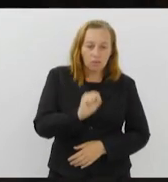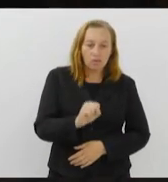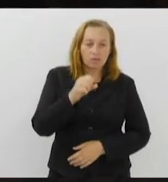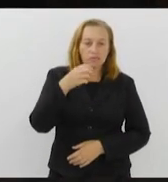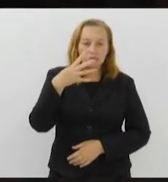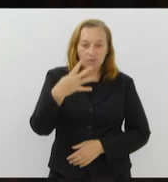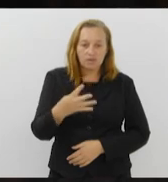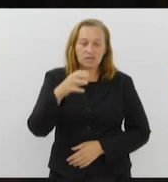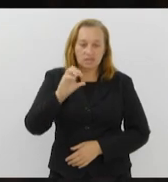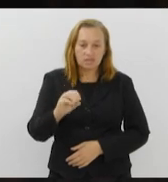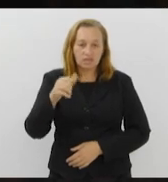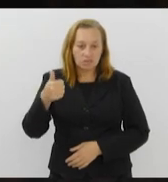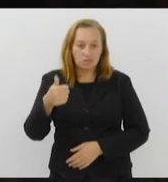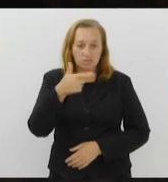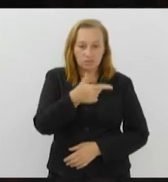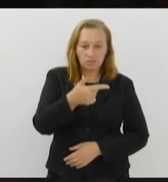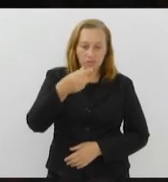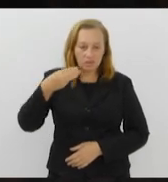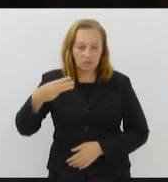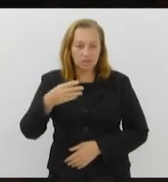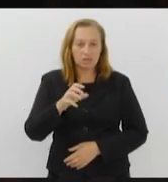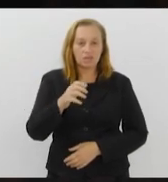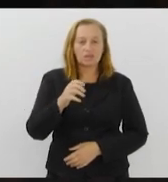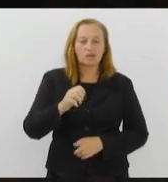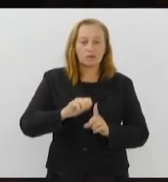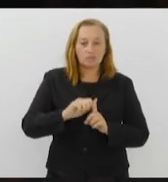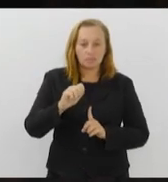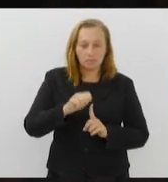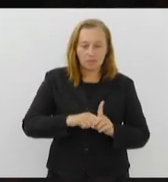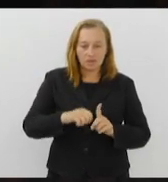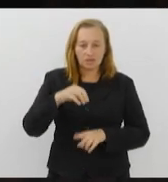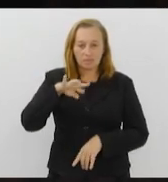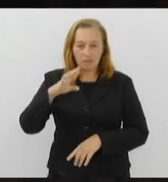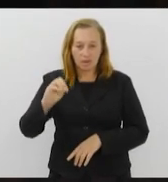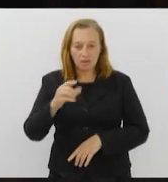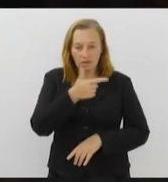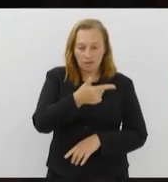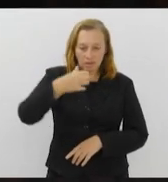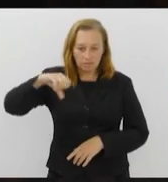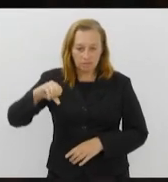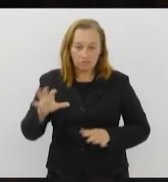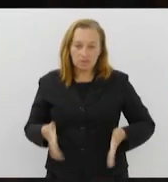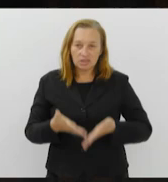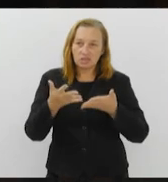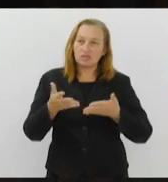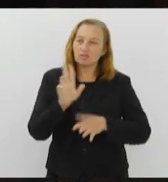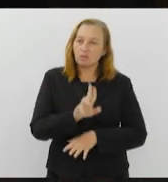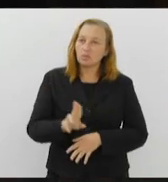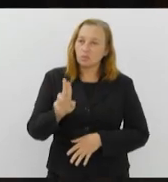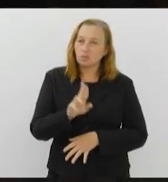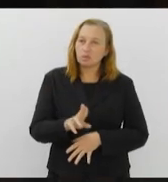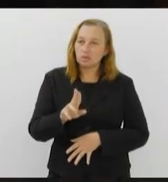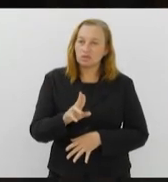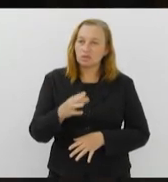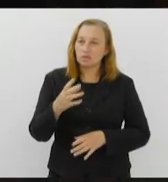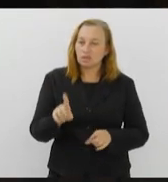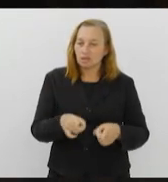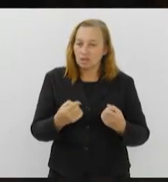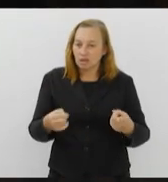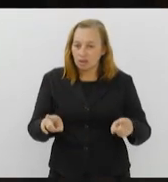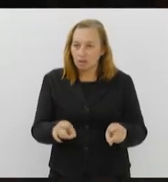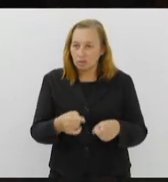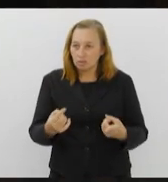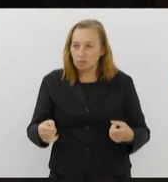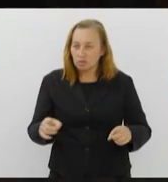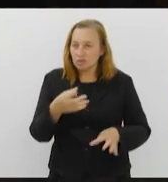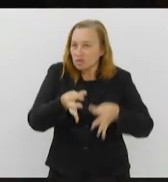de 2019, para renomear e ampliar o alcance do programa estadual para o incentivo à utilização da musicoterapia